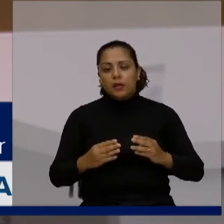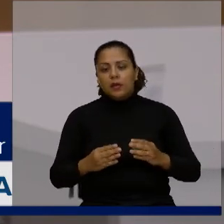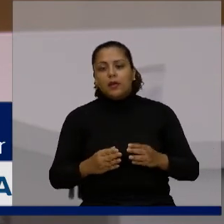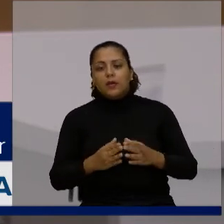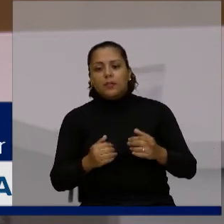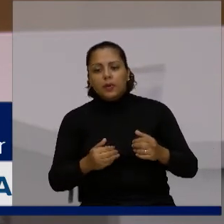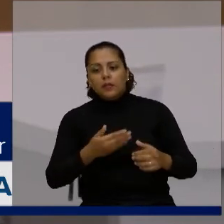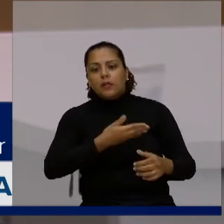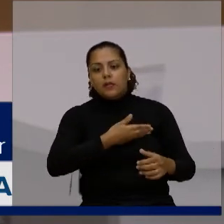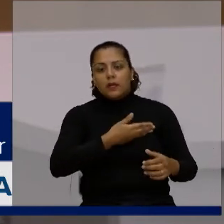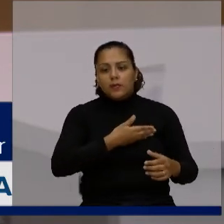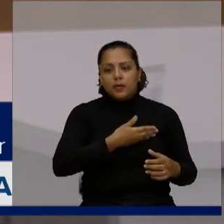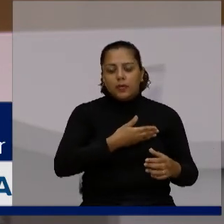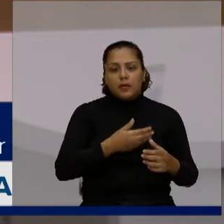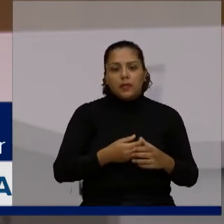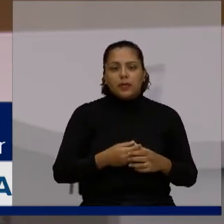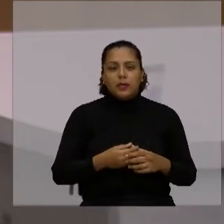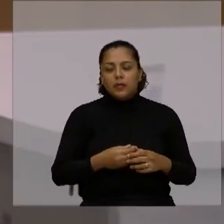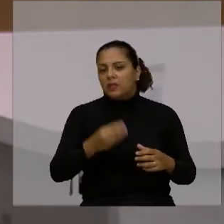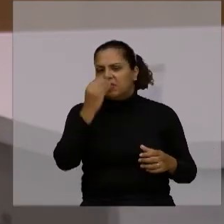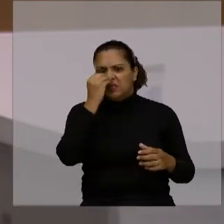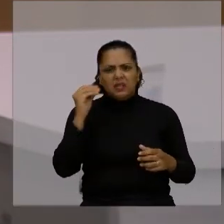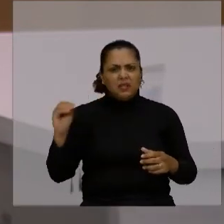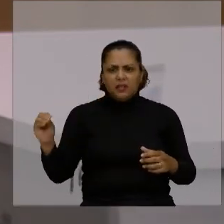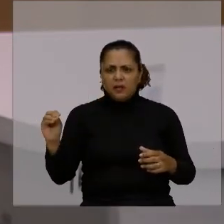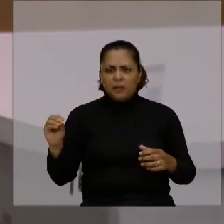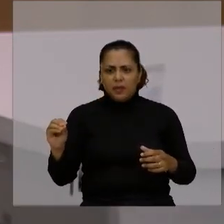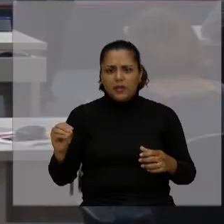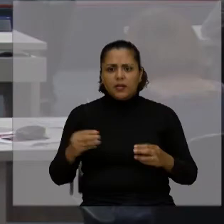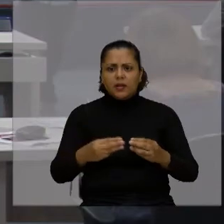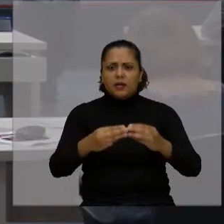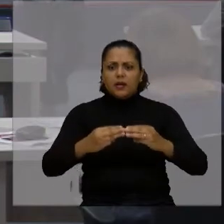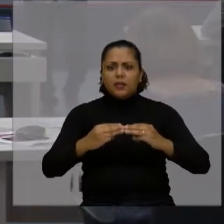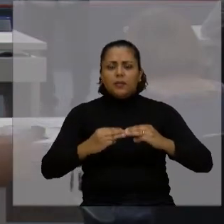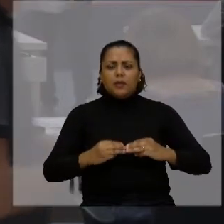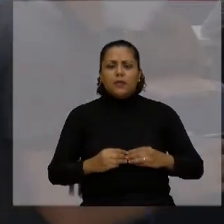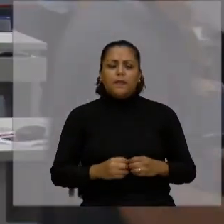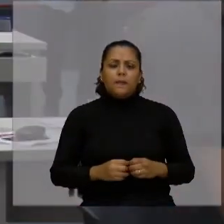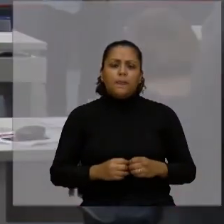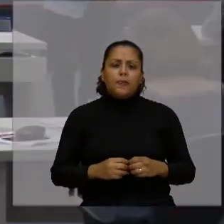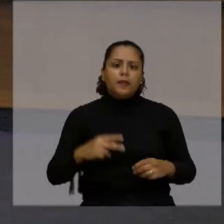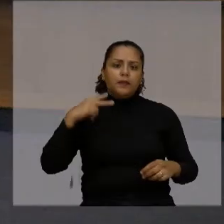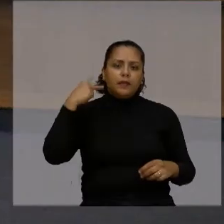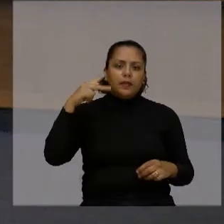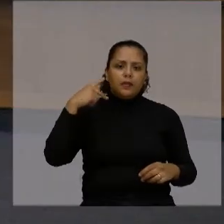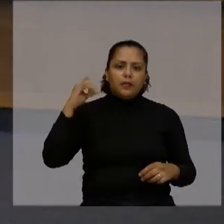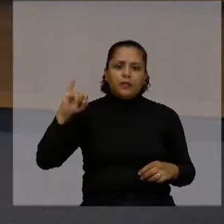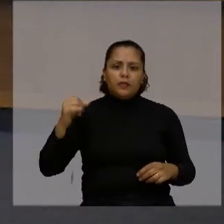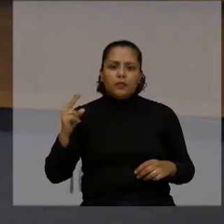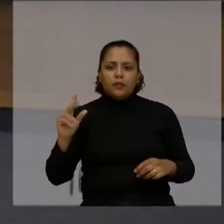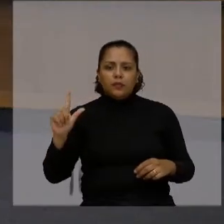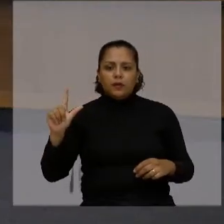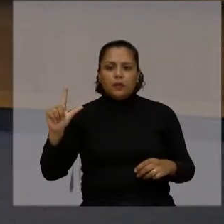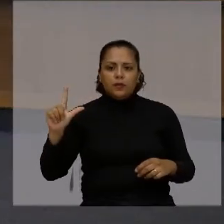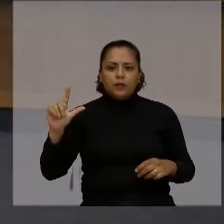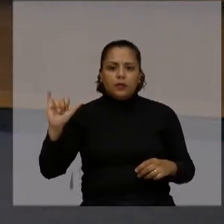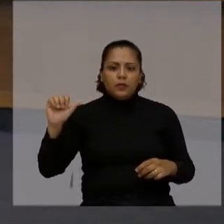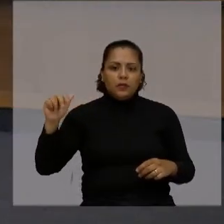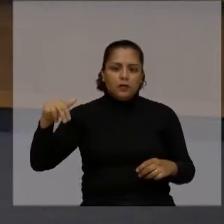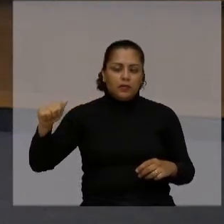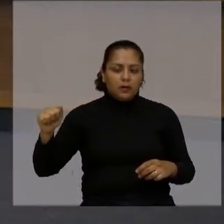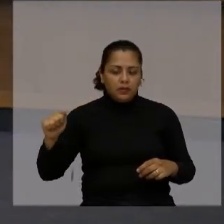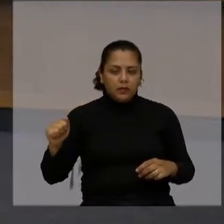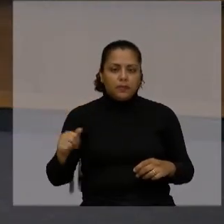votem contrário à moção de repúdio. Com a palavra a vereadora Juliana Fraga. Senhor presidente, eu só quero reforçar